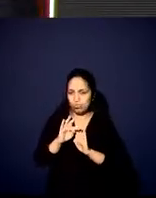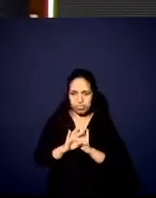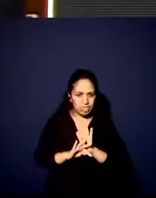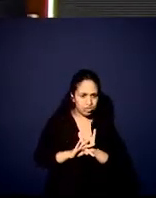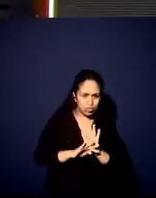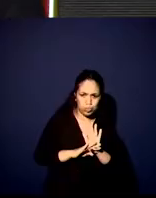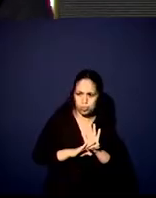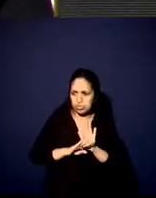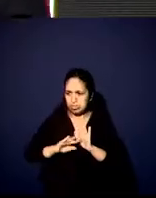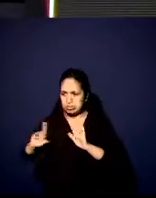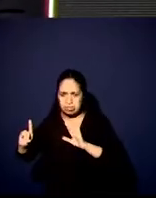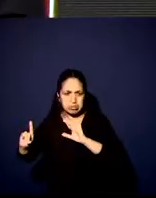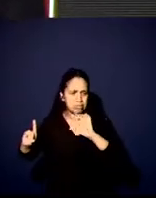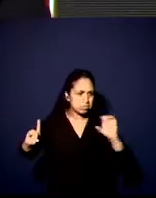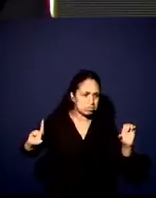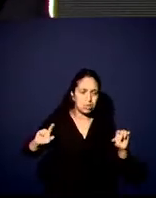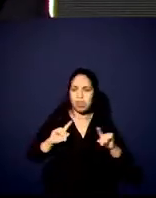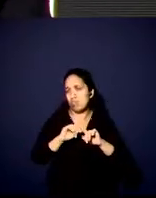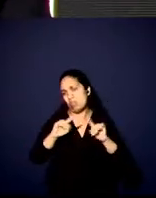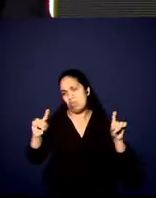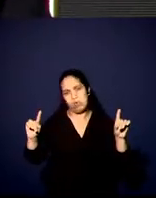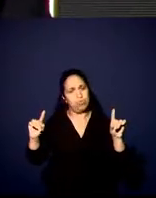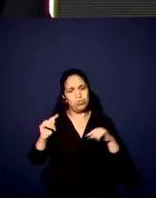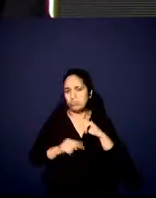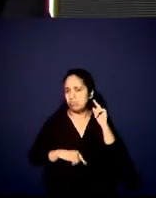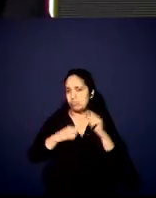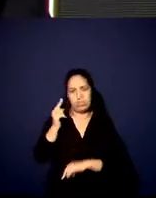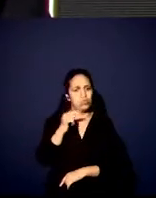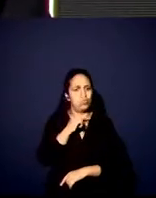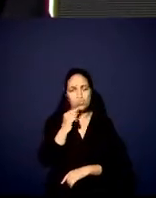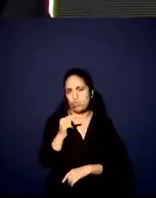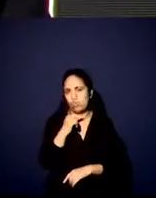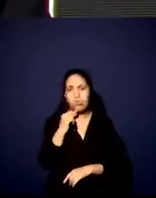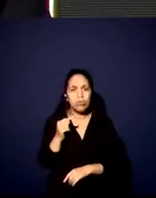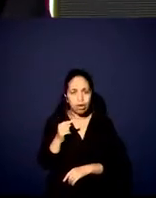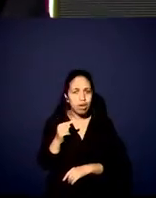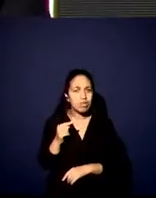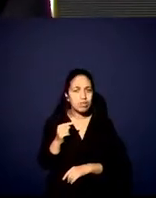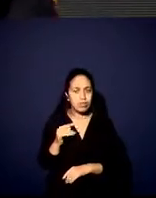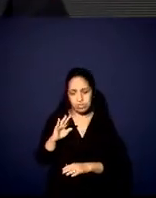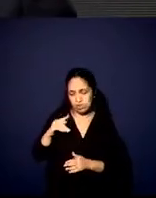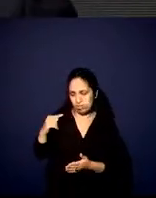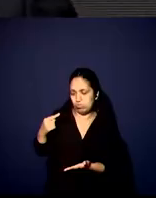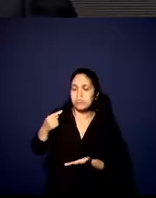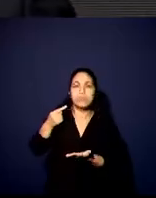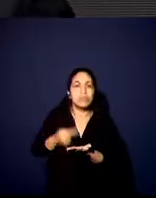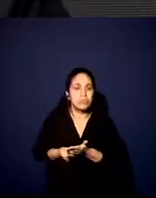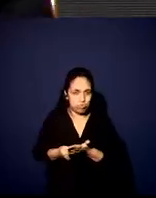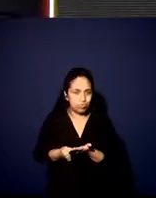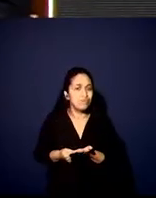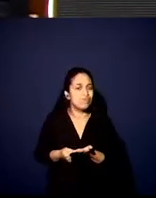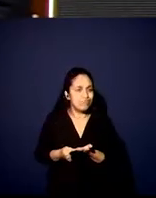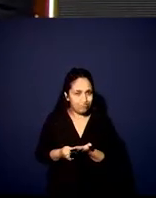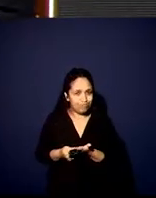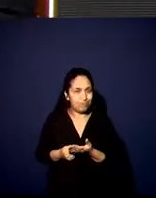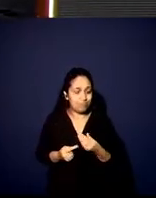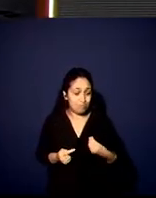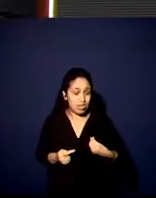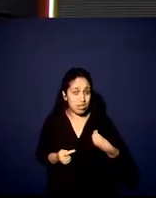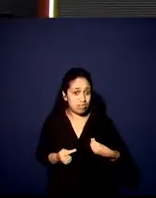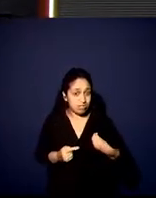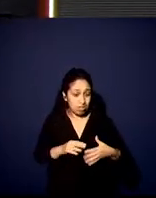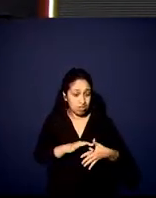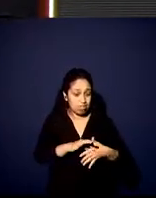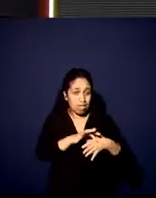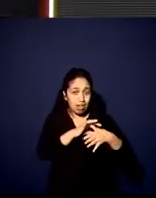para um lado um texto Radical para o outro não terá sucesso no plenário do congresso esse compromisso é feito na presença de todos os líderes